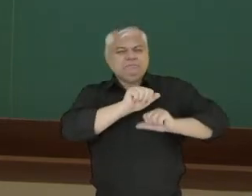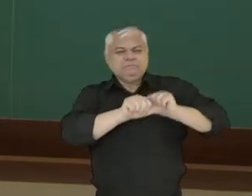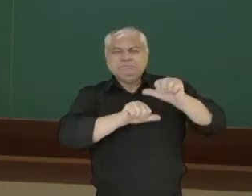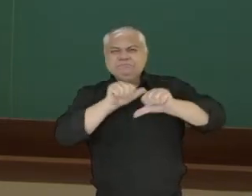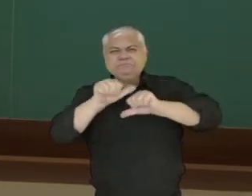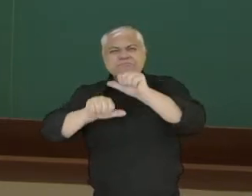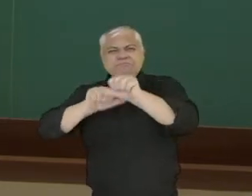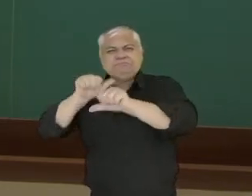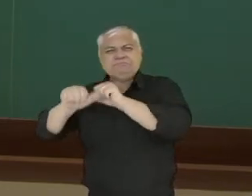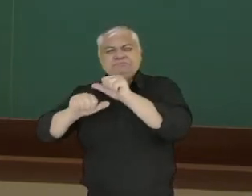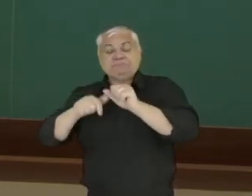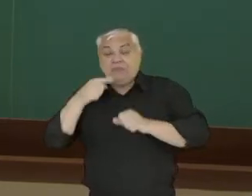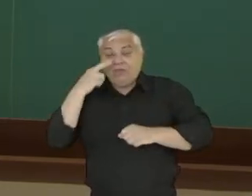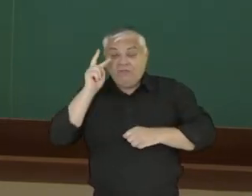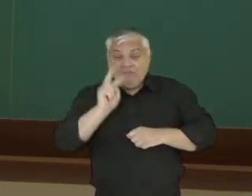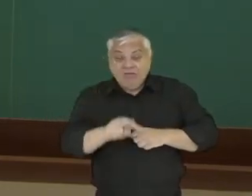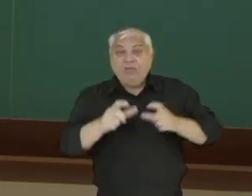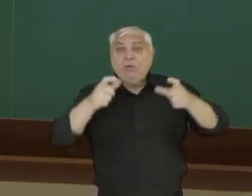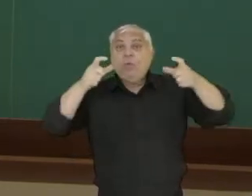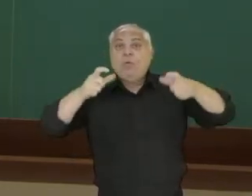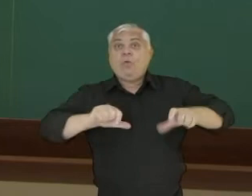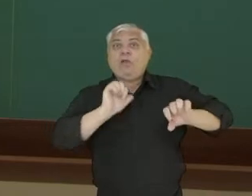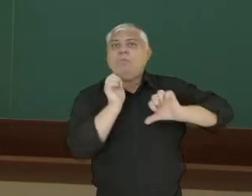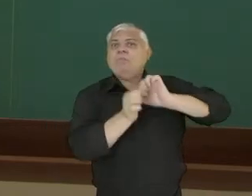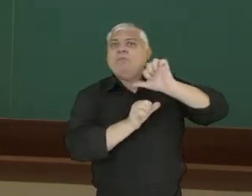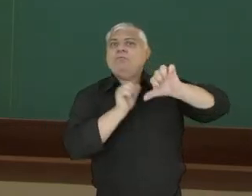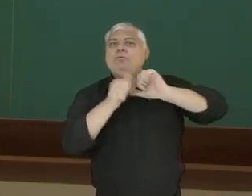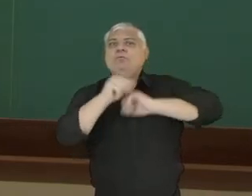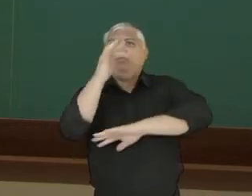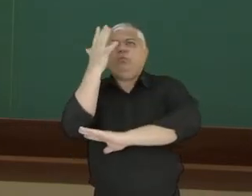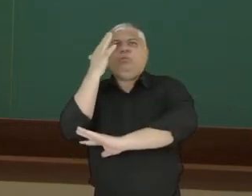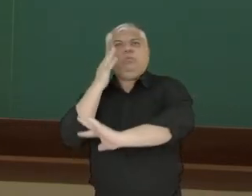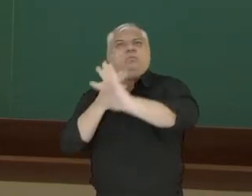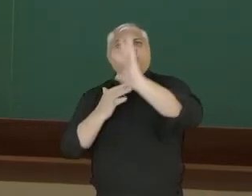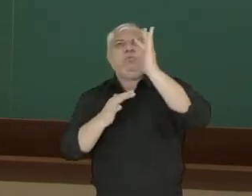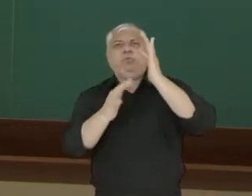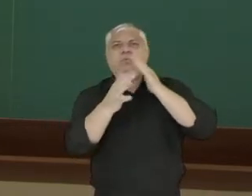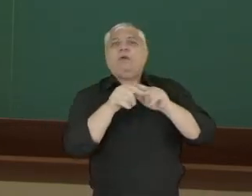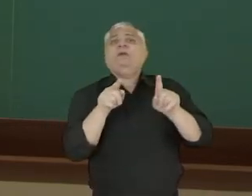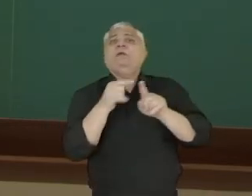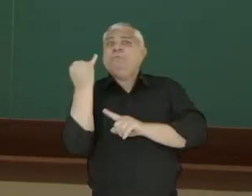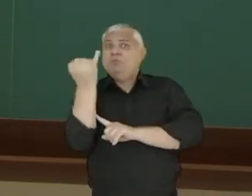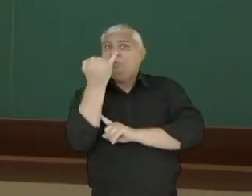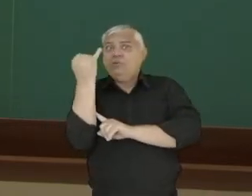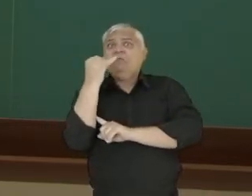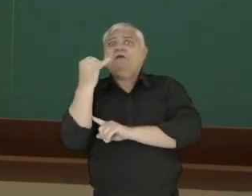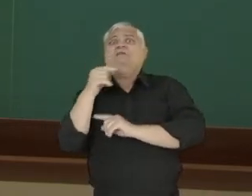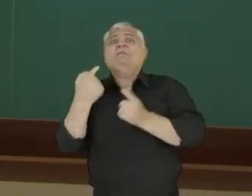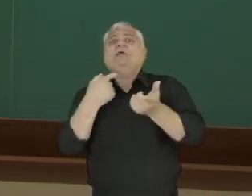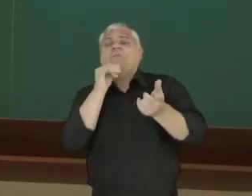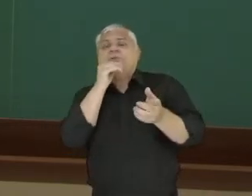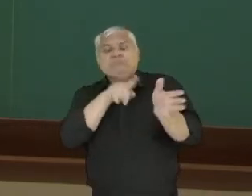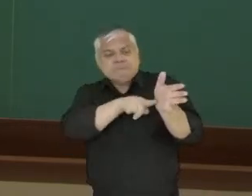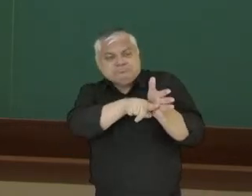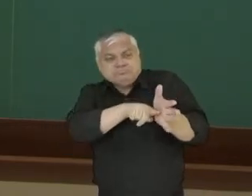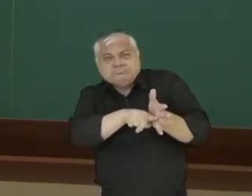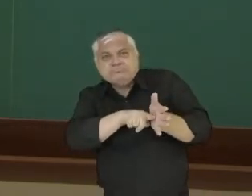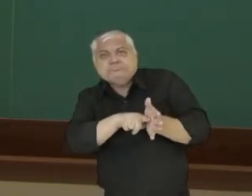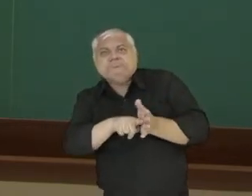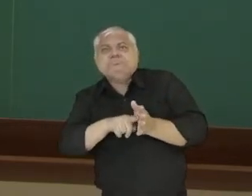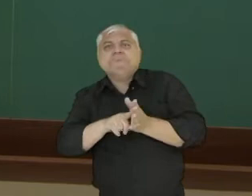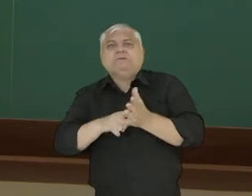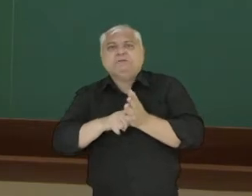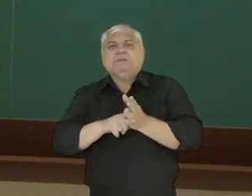na paisagem e a importância dessa tecnologia para o monitoramento urbano. Então, nessa nossa aula de hoje, nós vamos falar um pouquinho